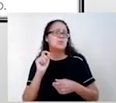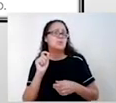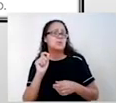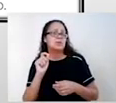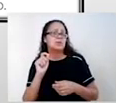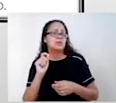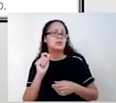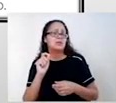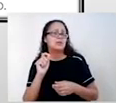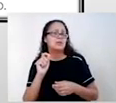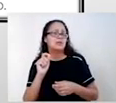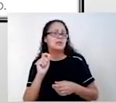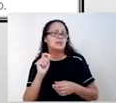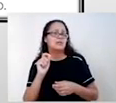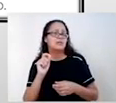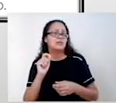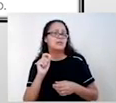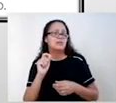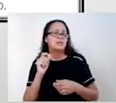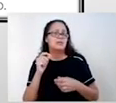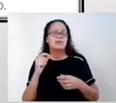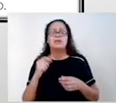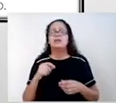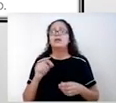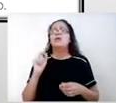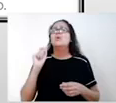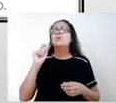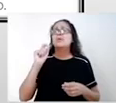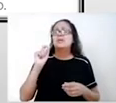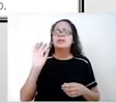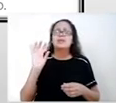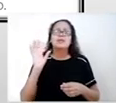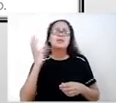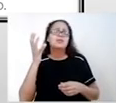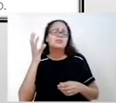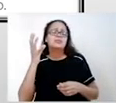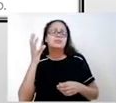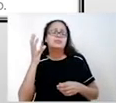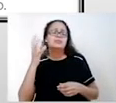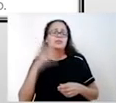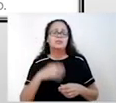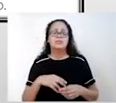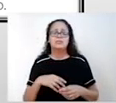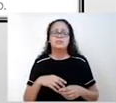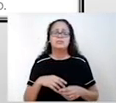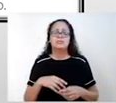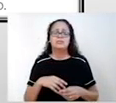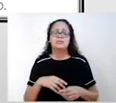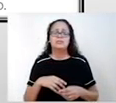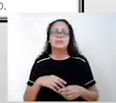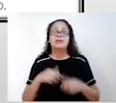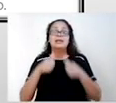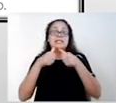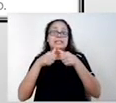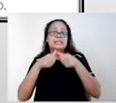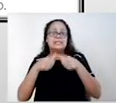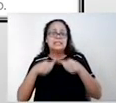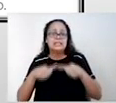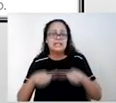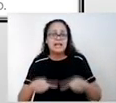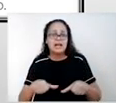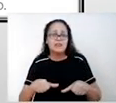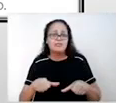o imprevisto, o maluco, o inusitado, o inesperado mesmo é que eles estavam